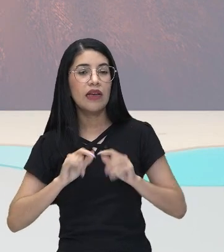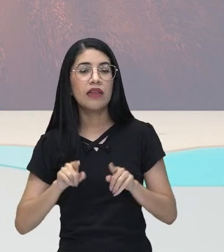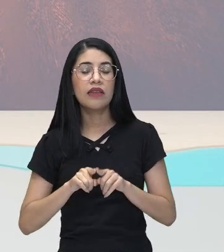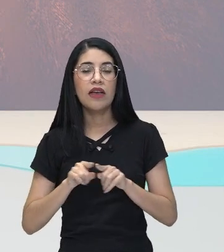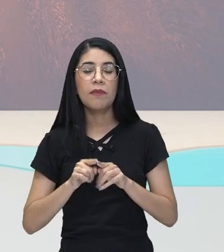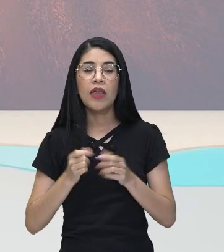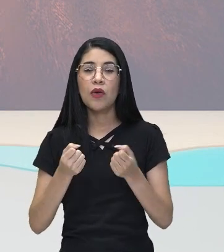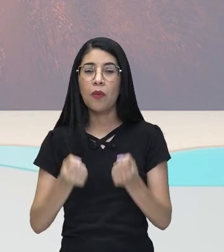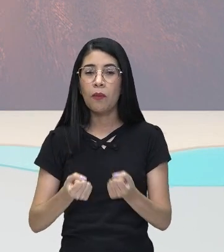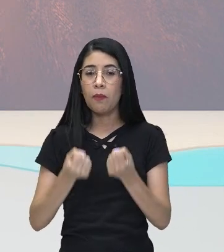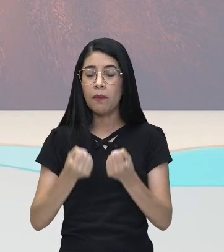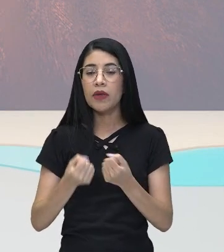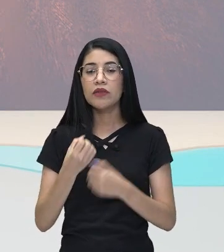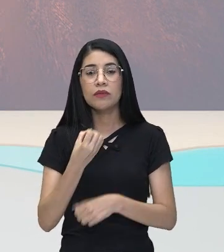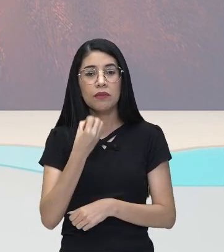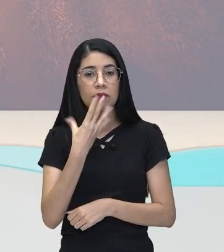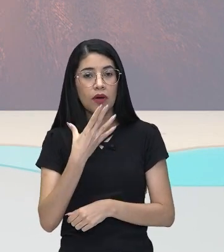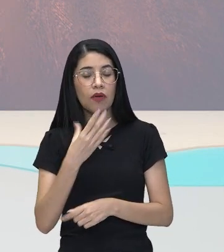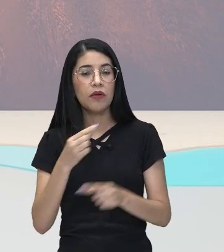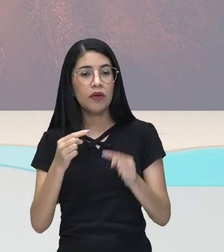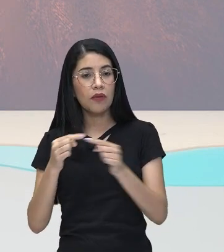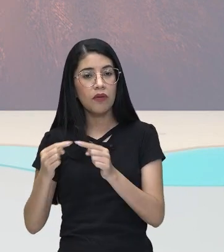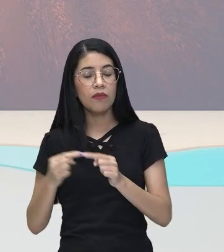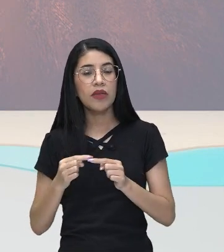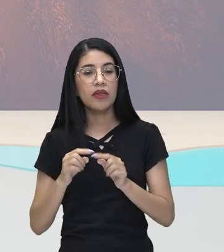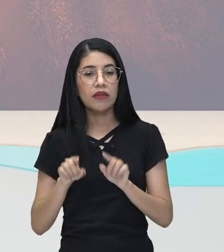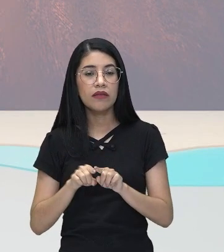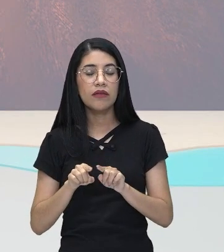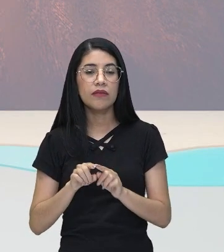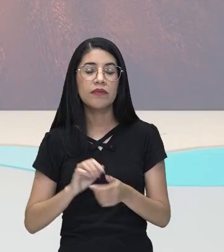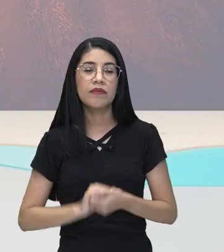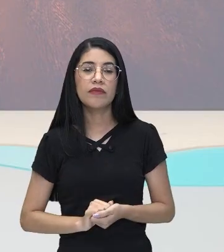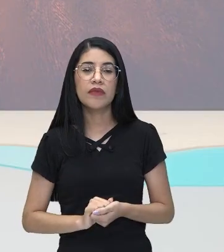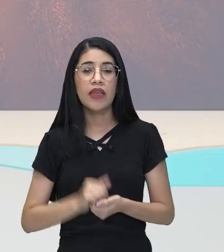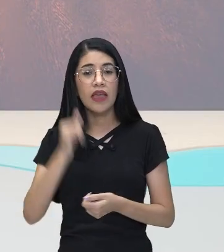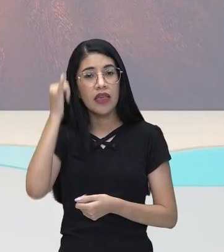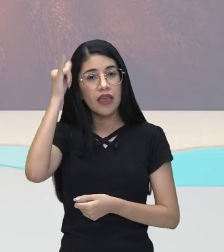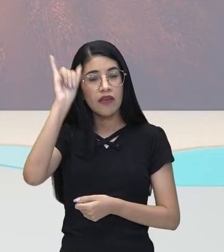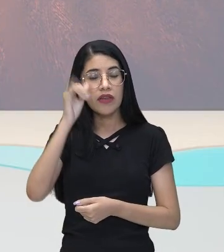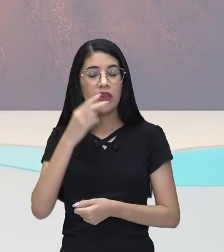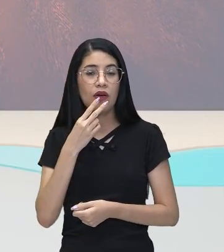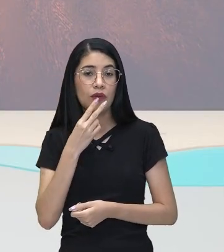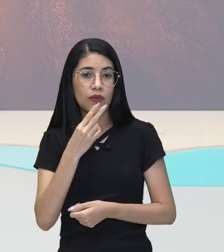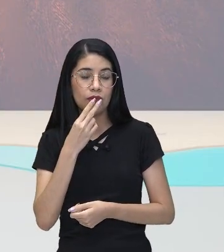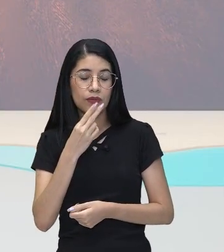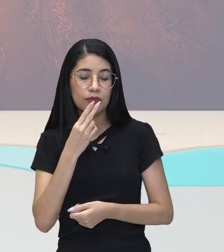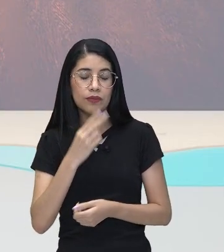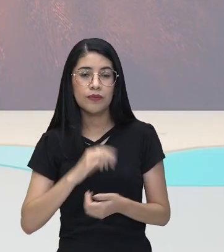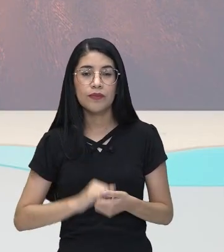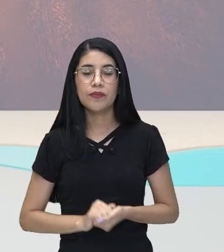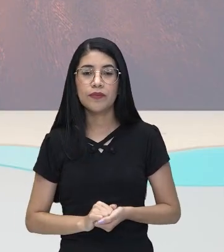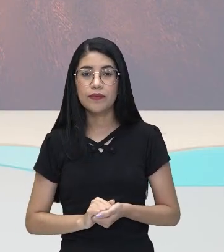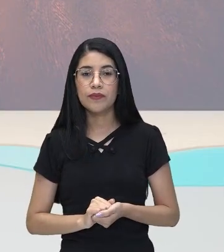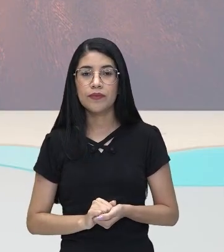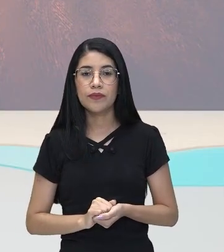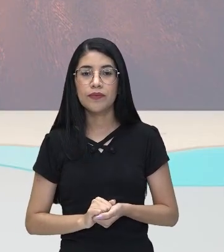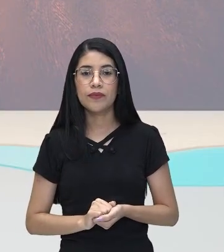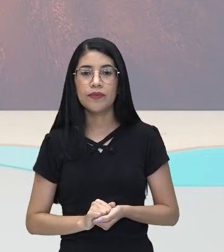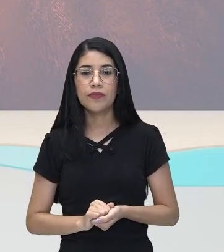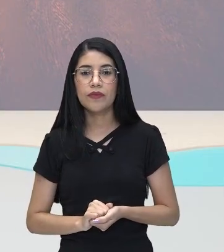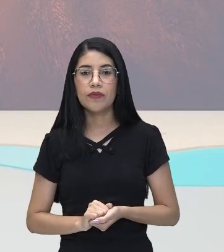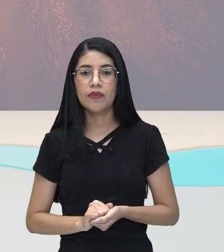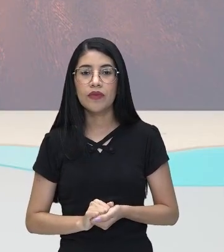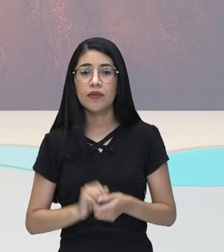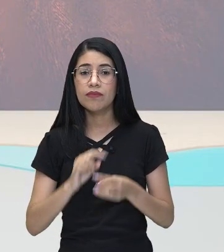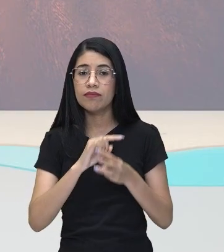Manter o peso ideal, né? E combater o tabagismo. Beleza? Tá bom? Só